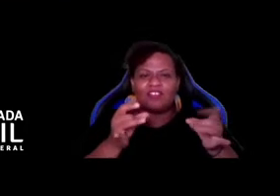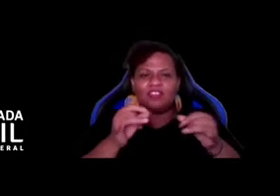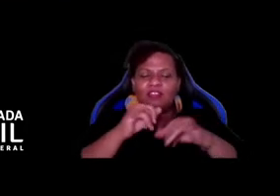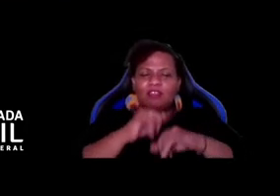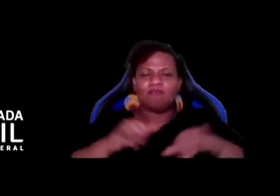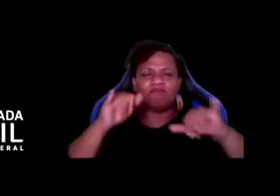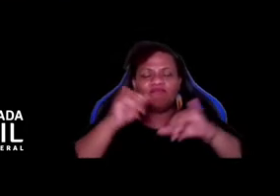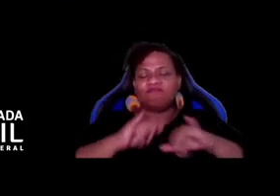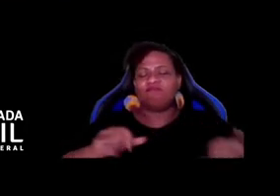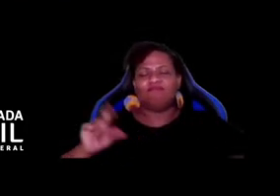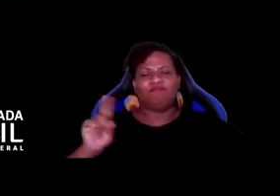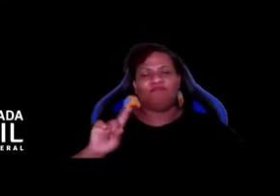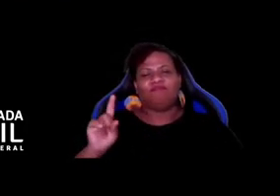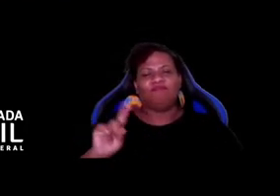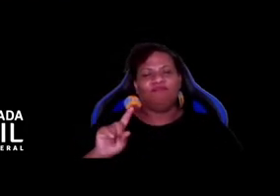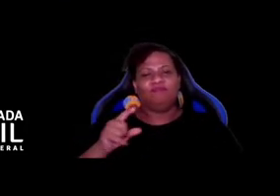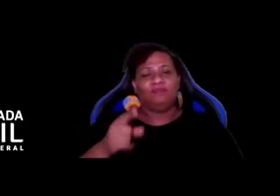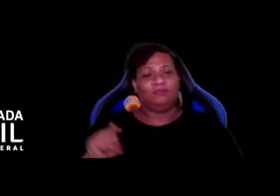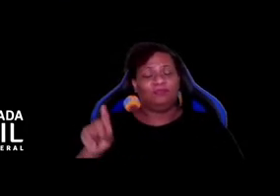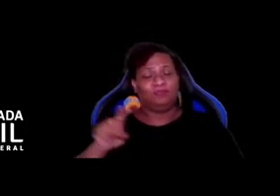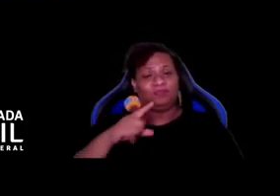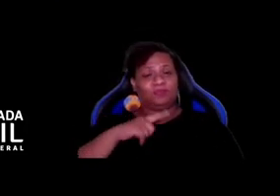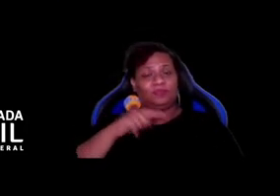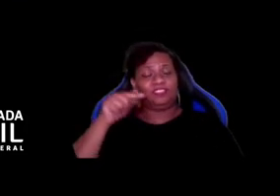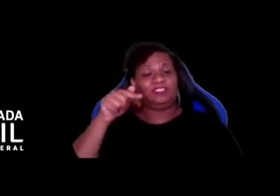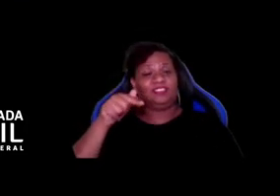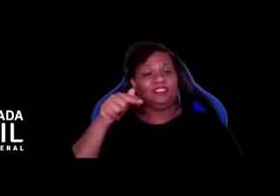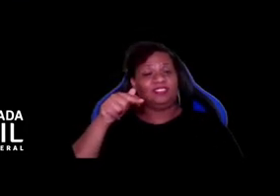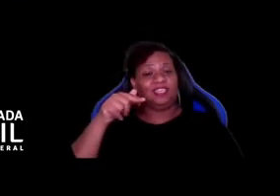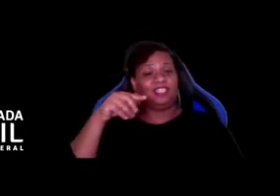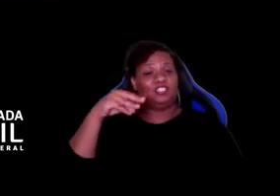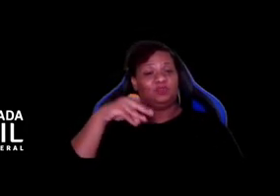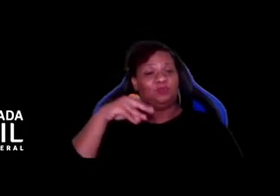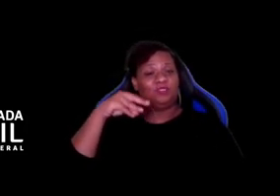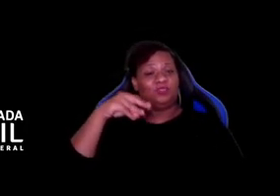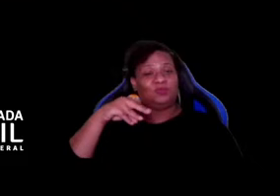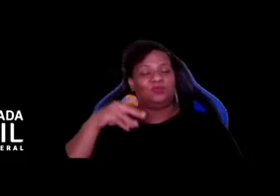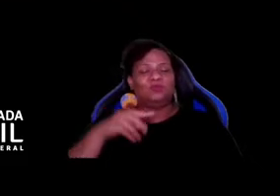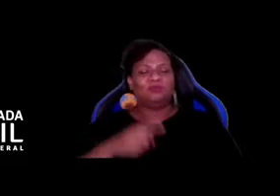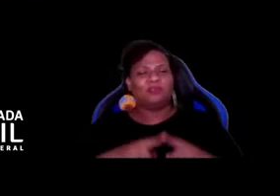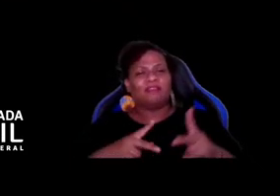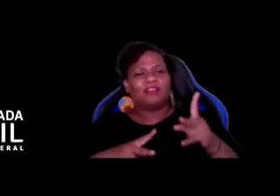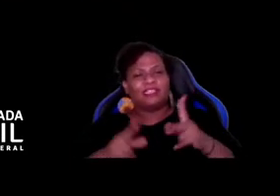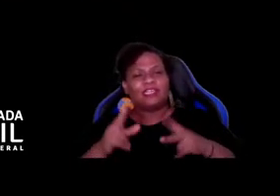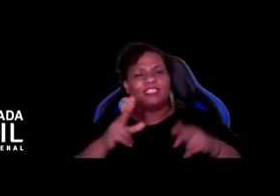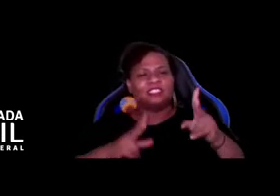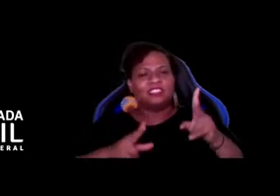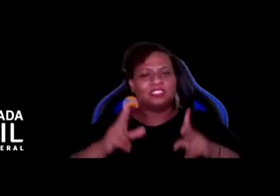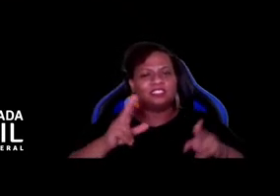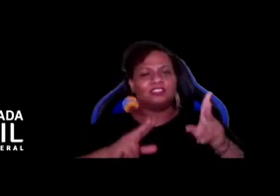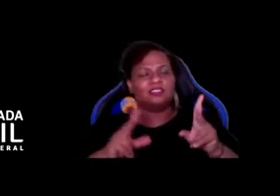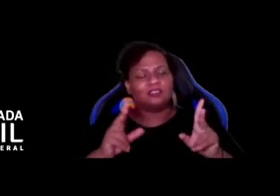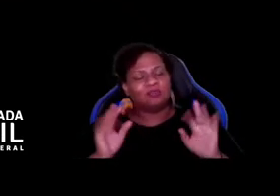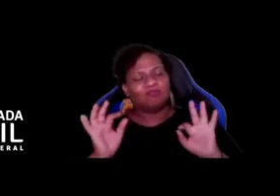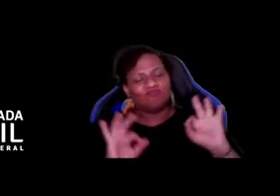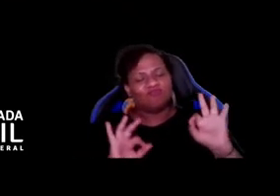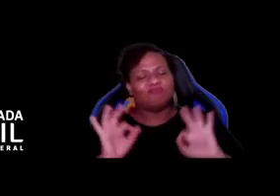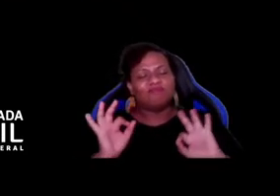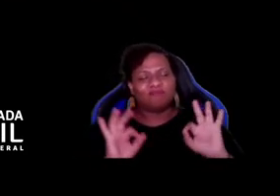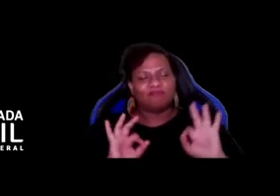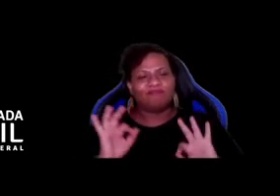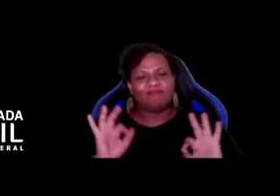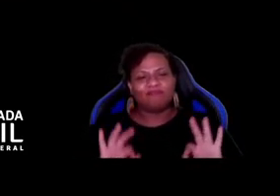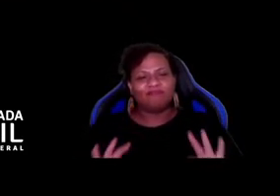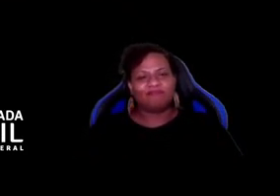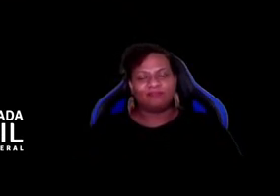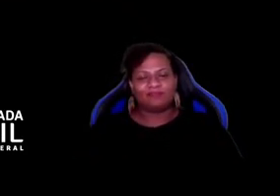tem 7 minutos e parará isso, porque também a gente foi fazendo edições e foi, né, ajeitando, que